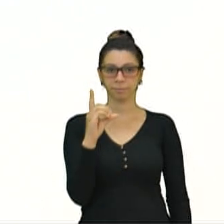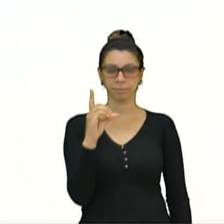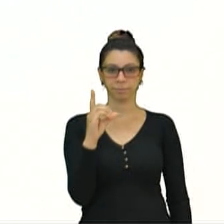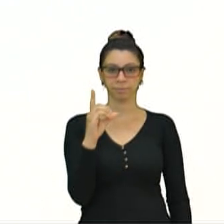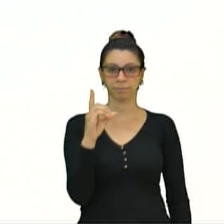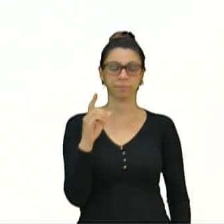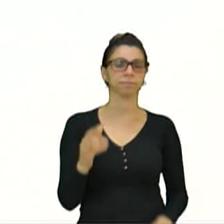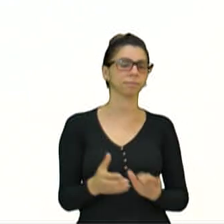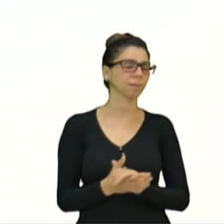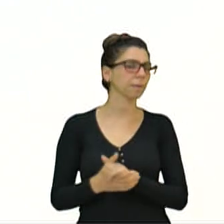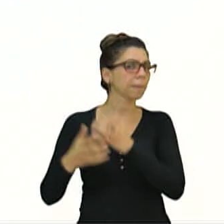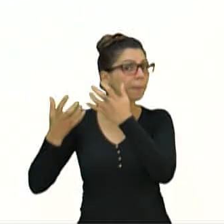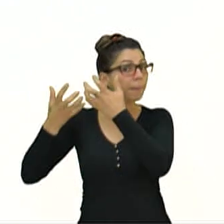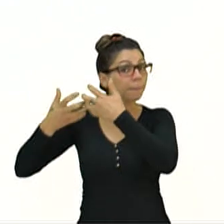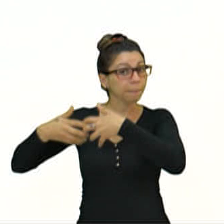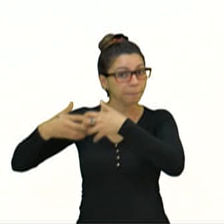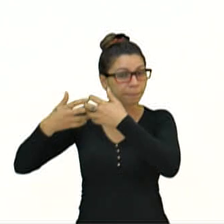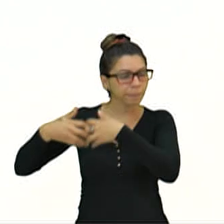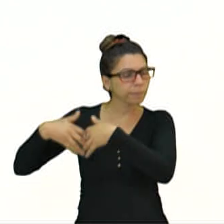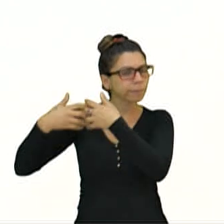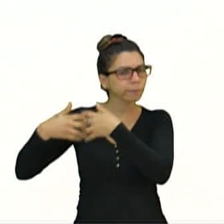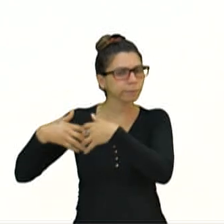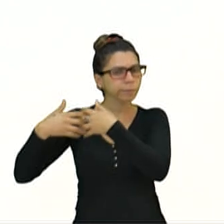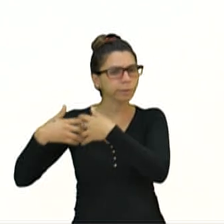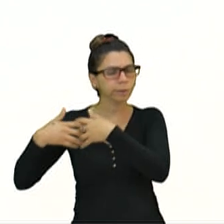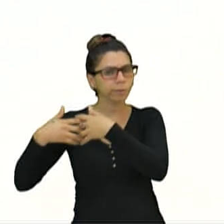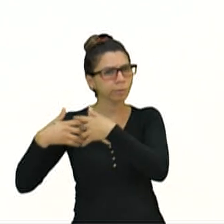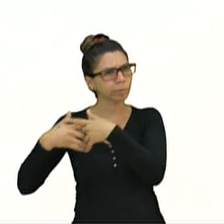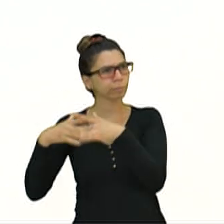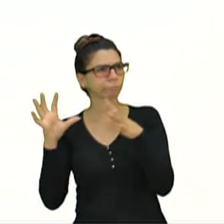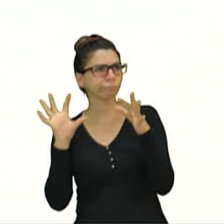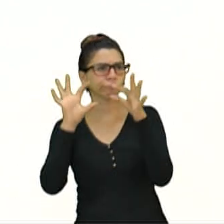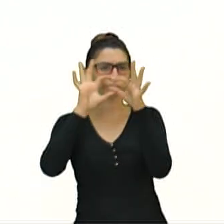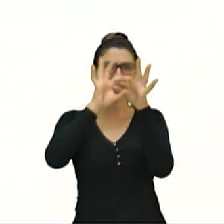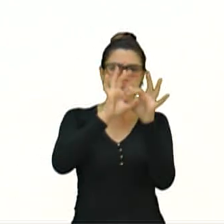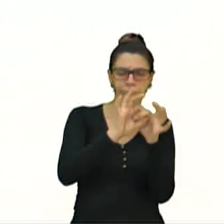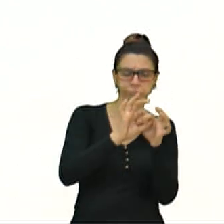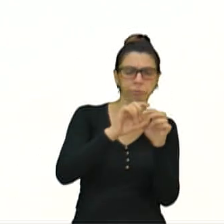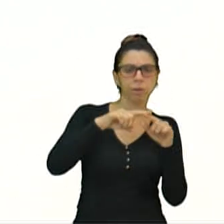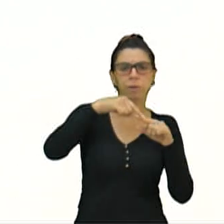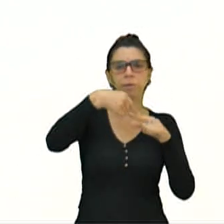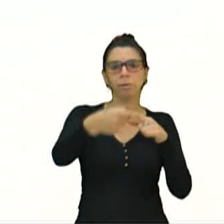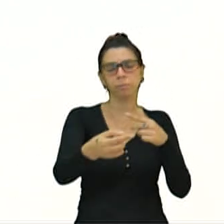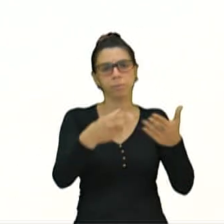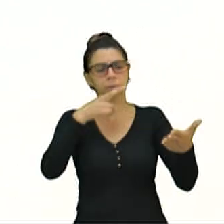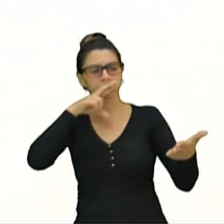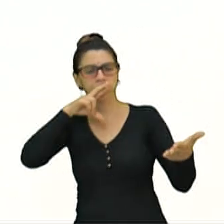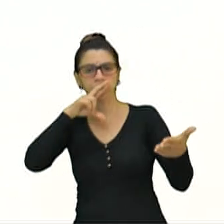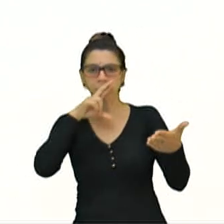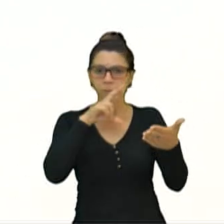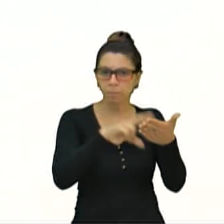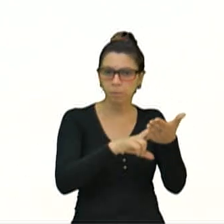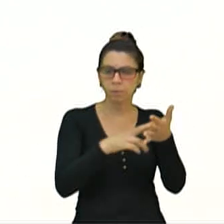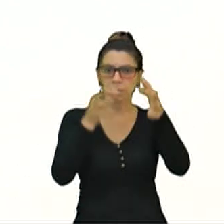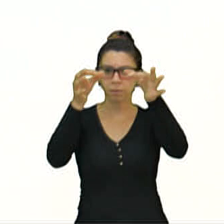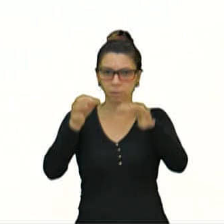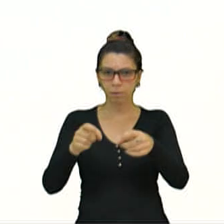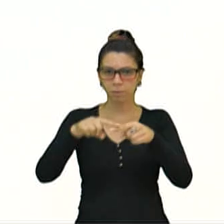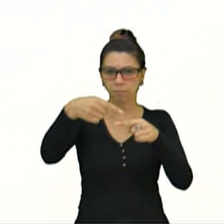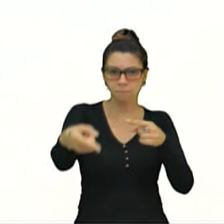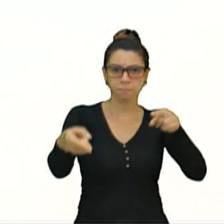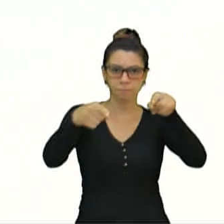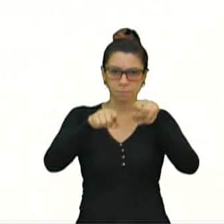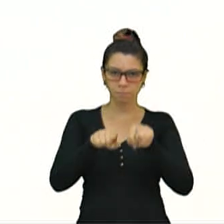tegumento. Pensa em tudo que eu te falei, assimila tudo isso e me diz qual você acha que é a resposta certa. Eu já volto.